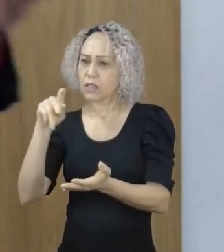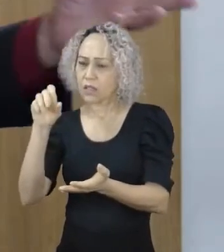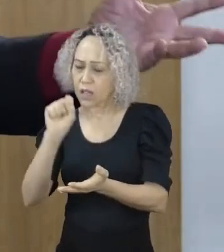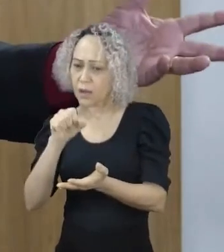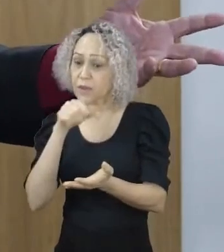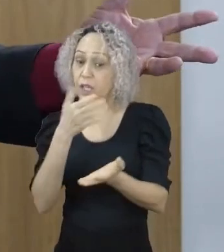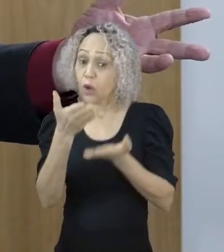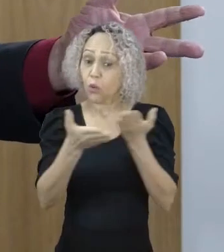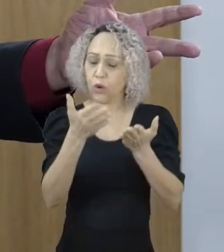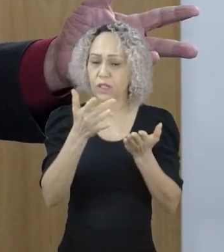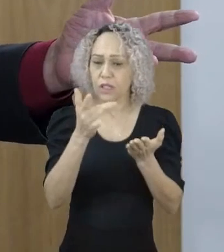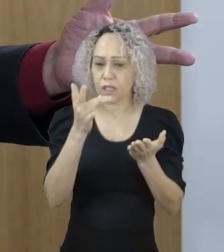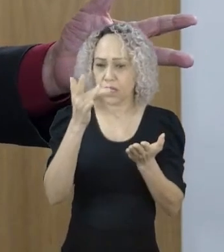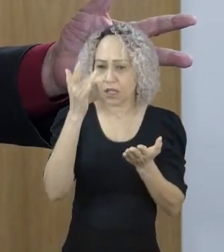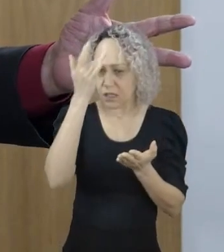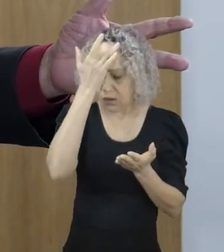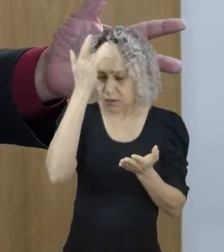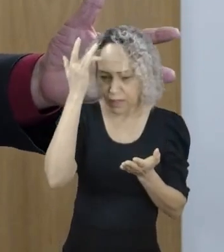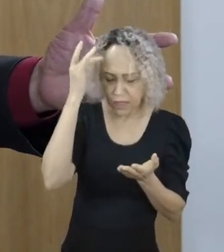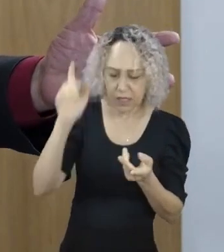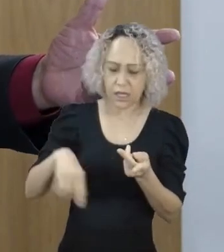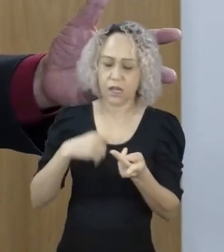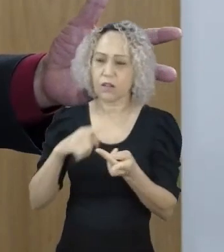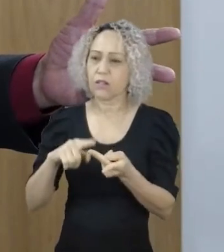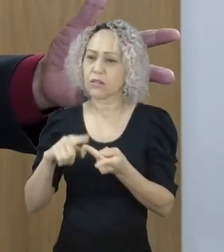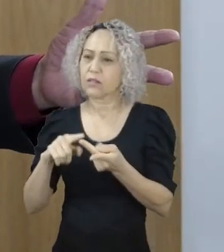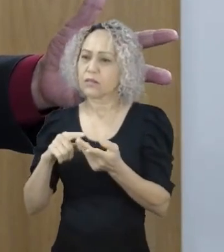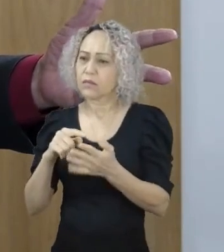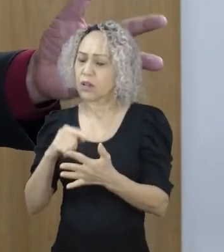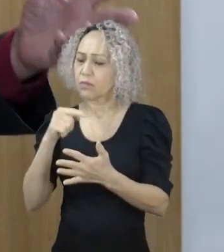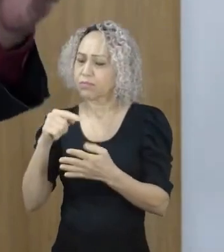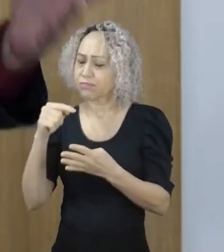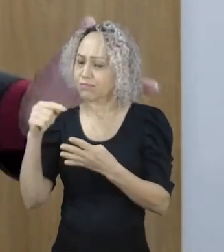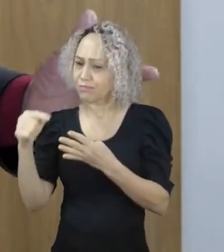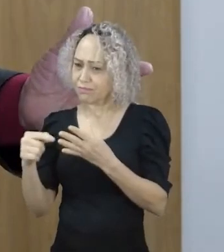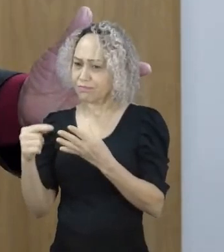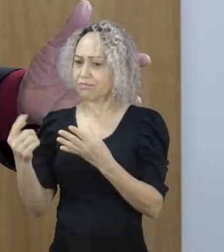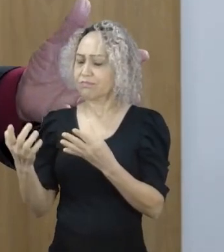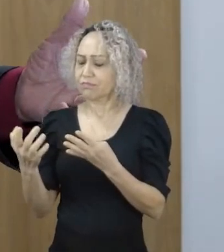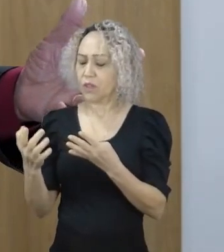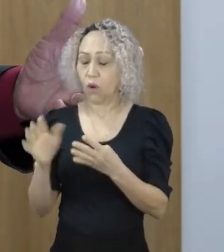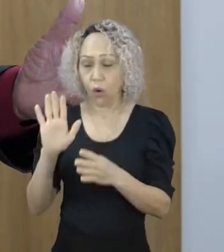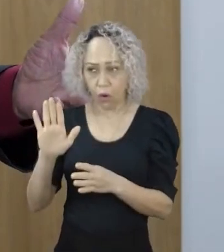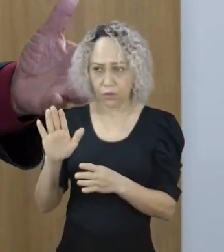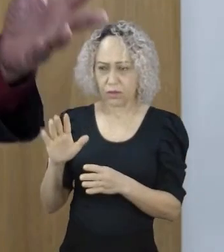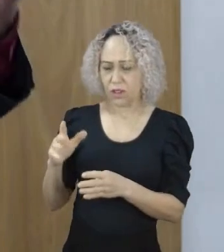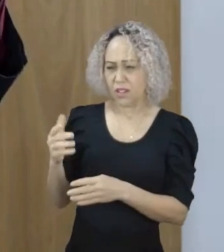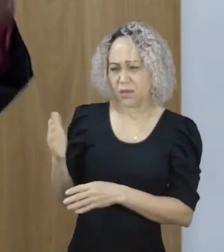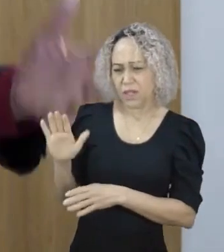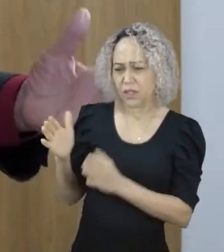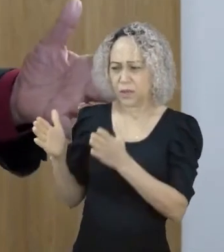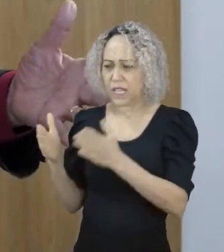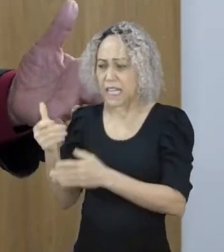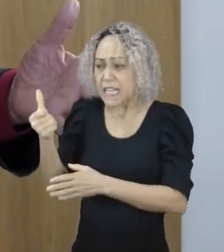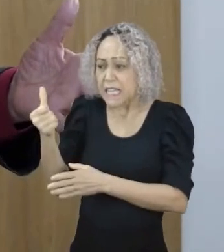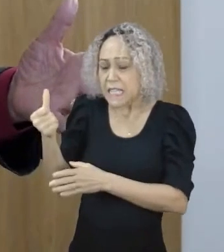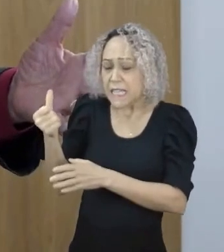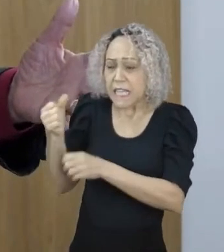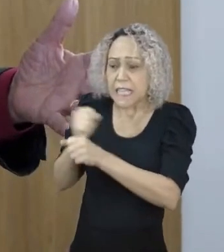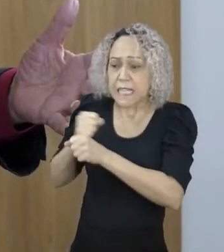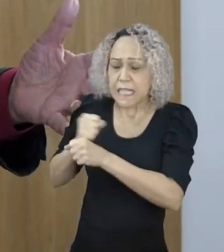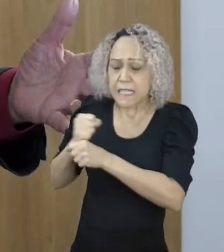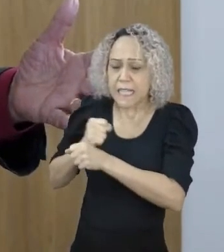de um estoque de 6 anos praticamente sem financiamento para novos serviços, sem recuperar